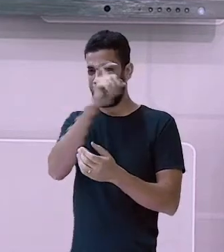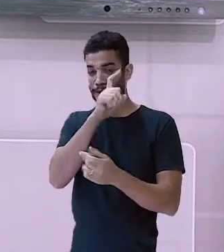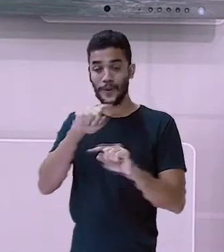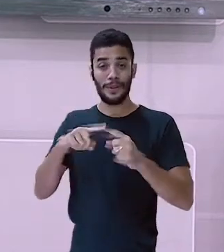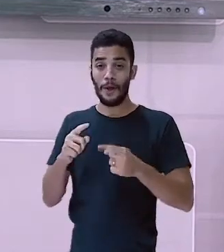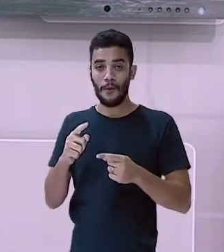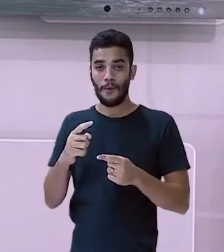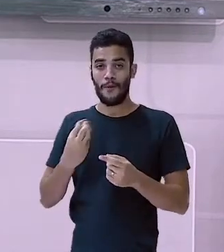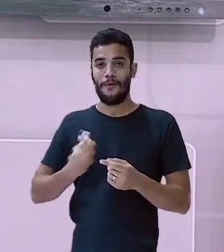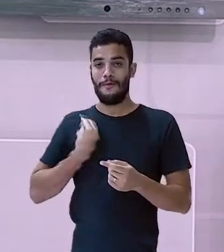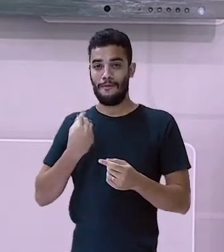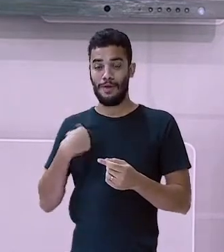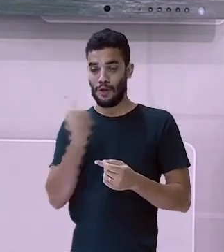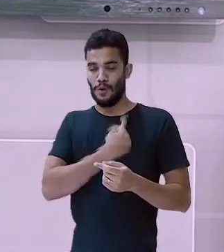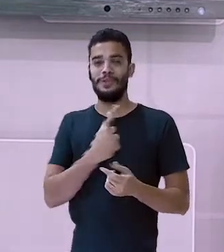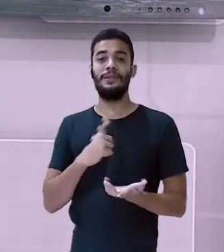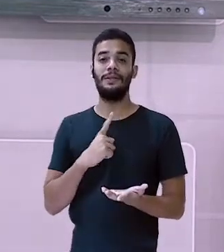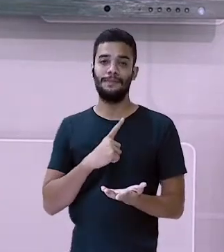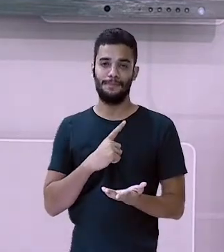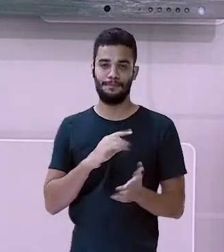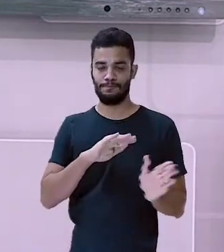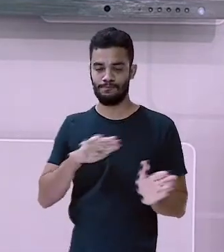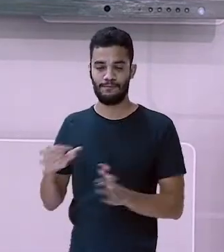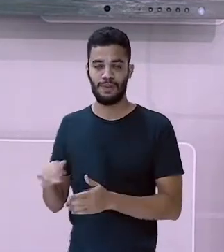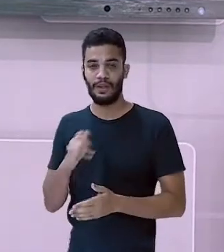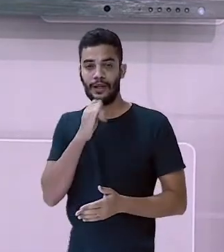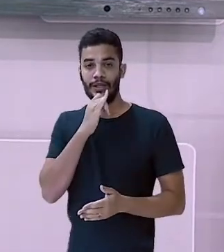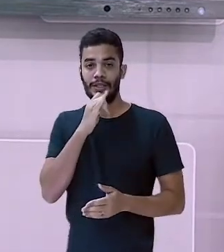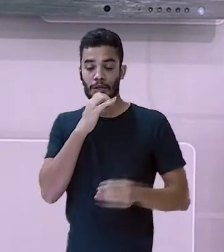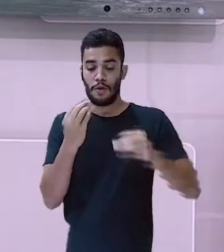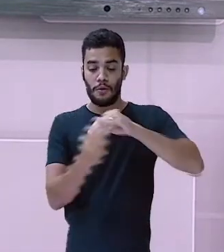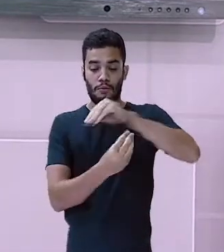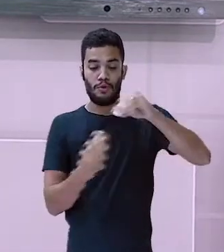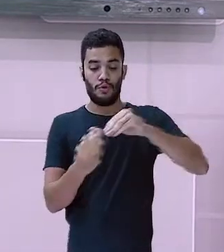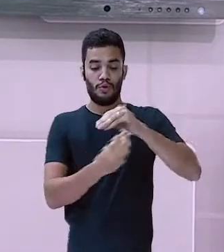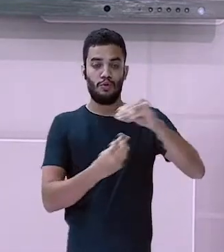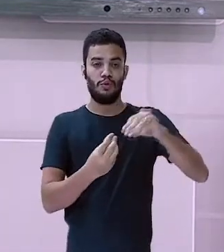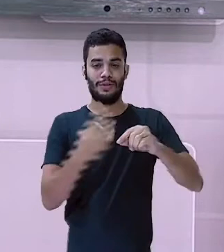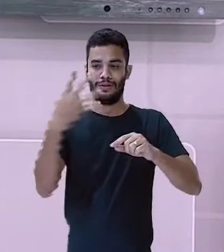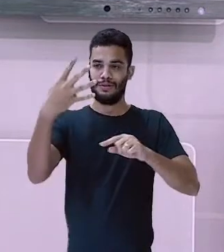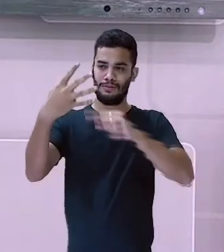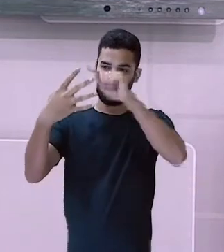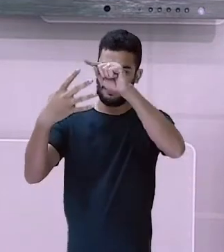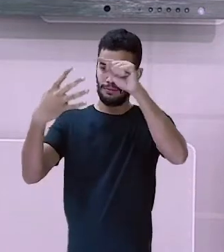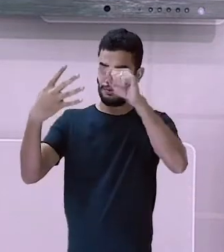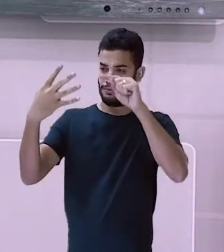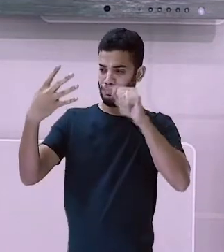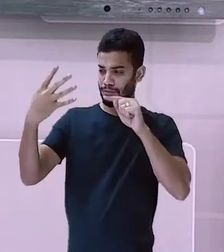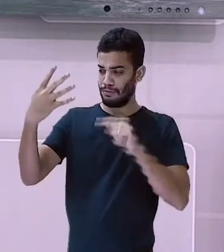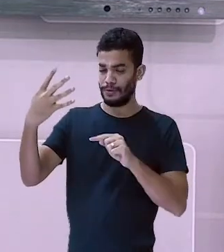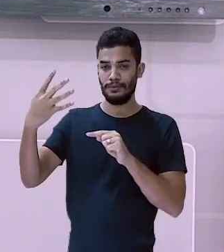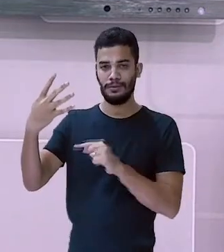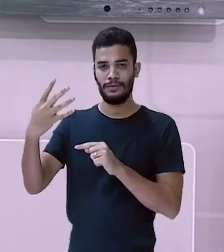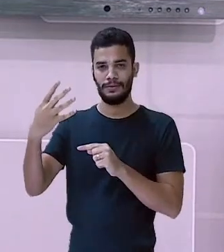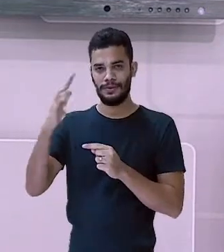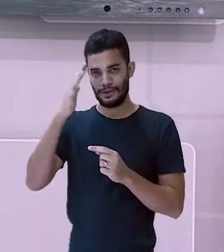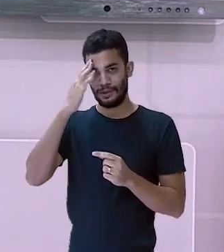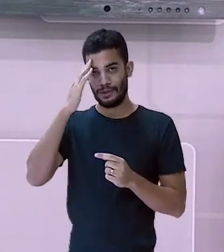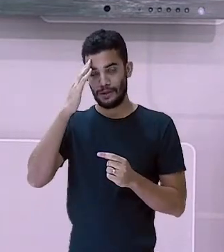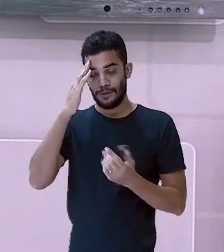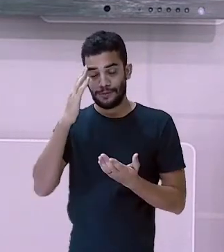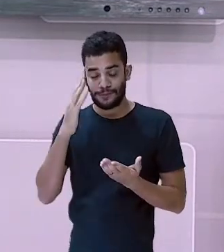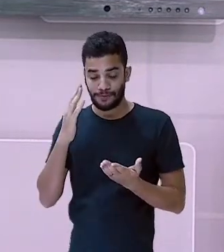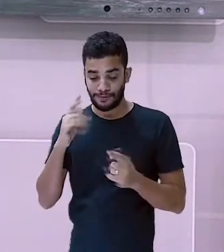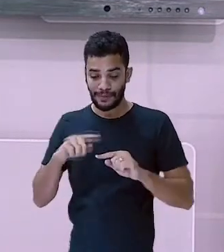misturas. Então, já sabemos o que é mistura. E as misturas, elas não são todas